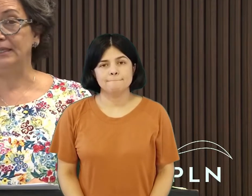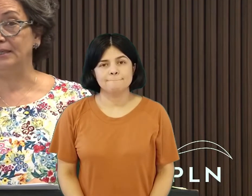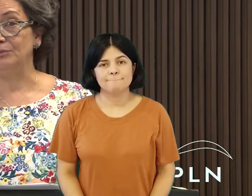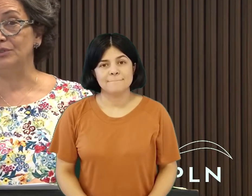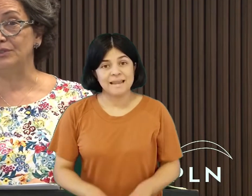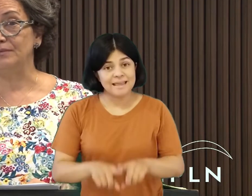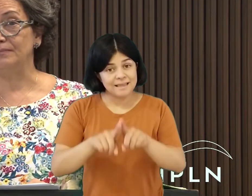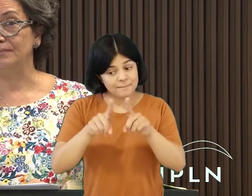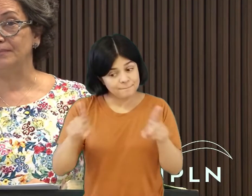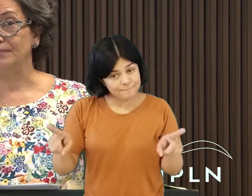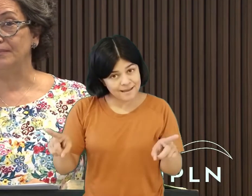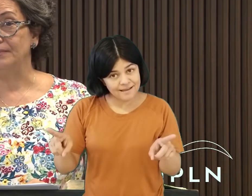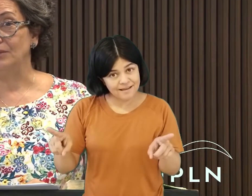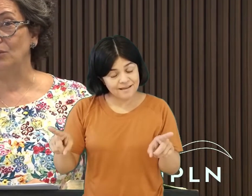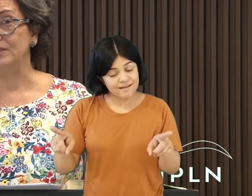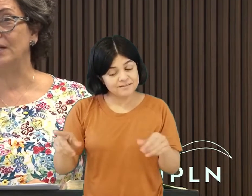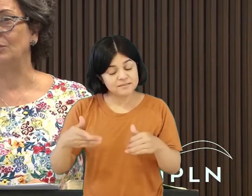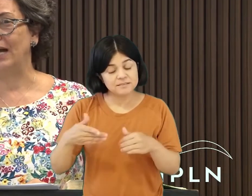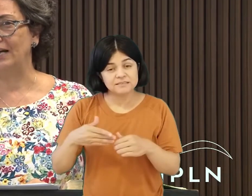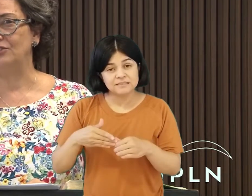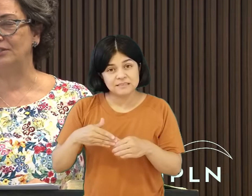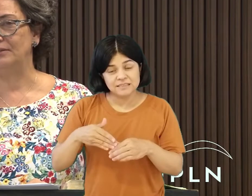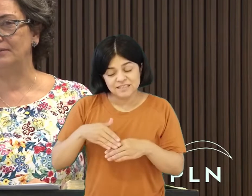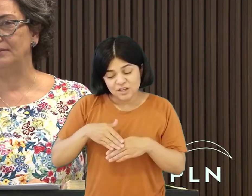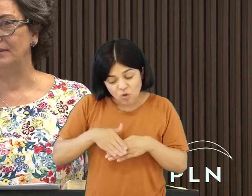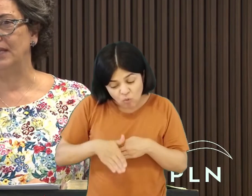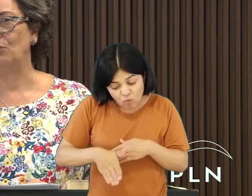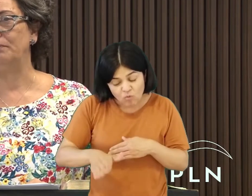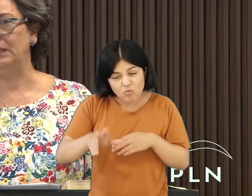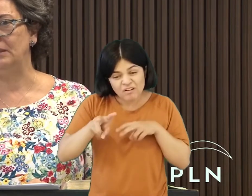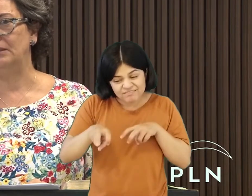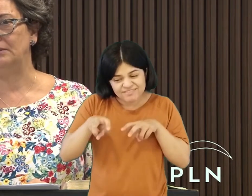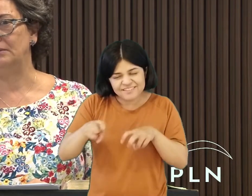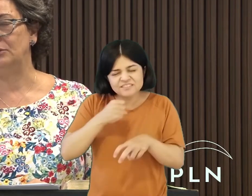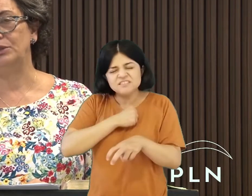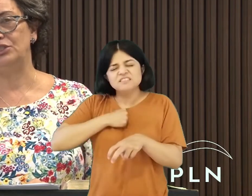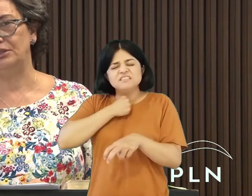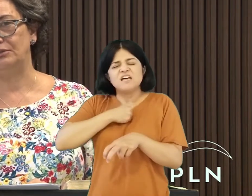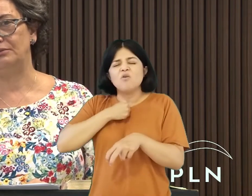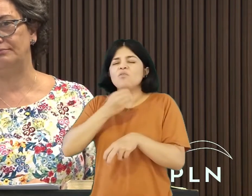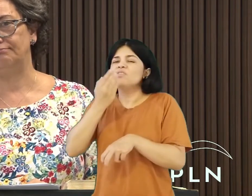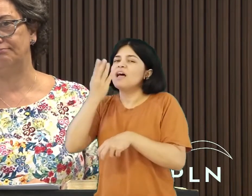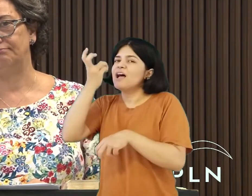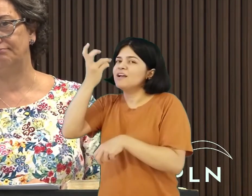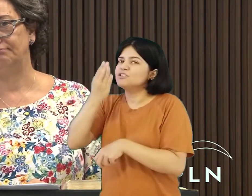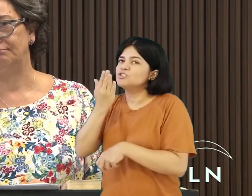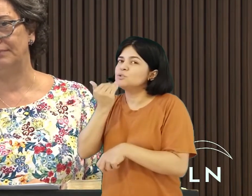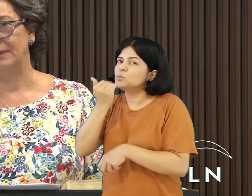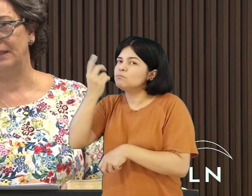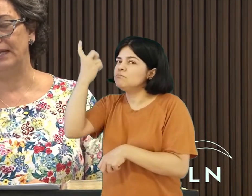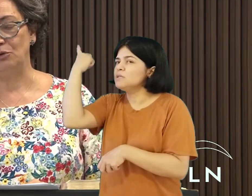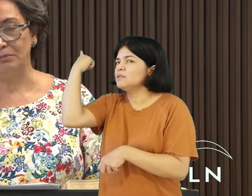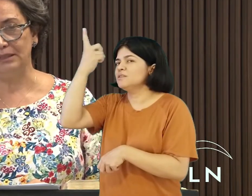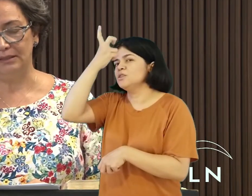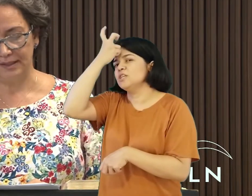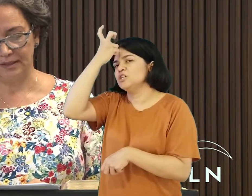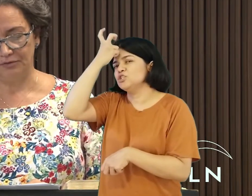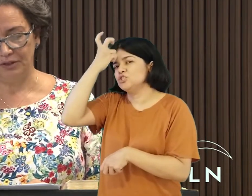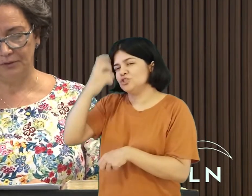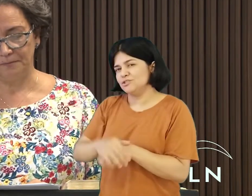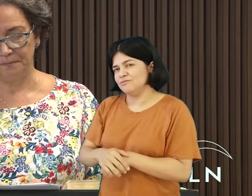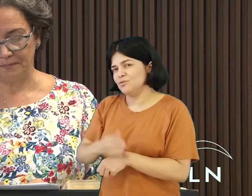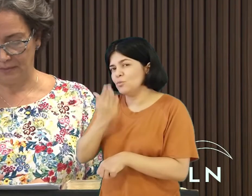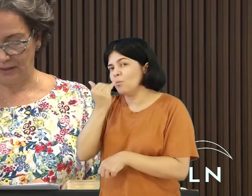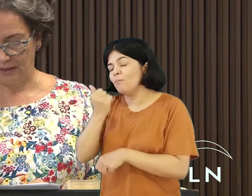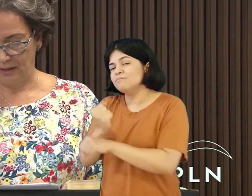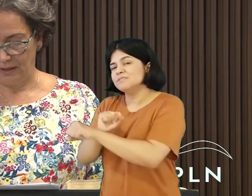Mas seguimos com saudade da comida do Egito, da comida da